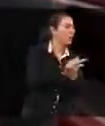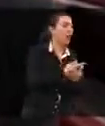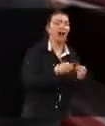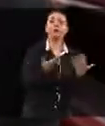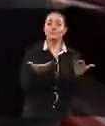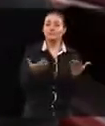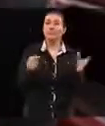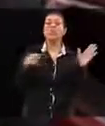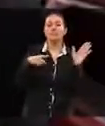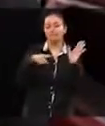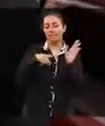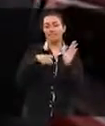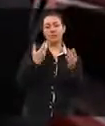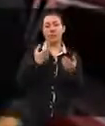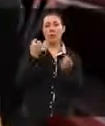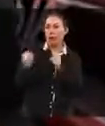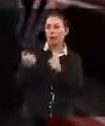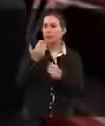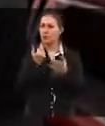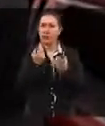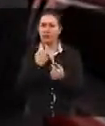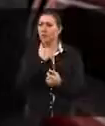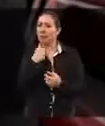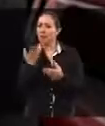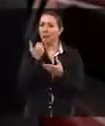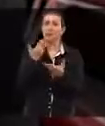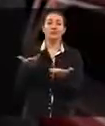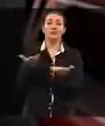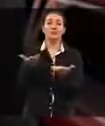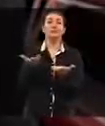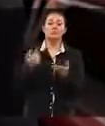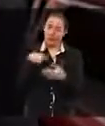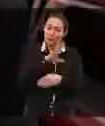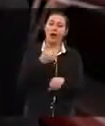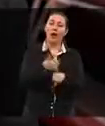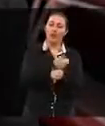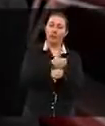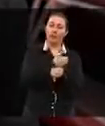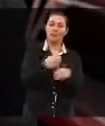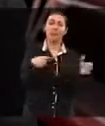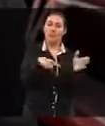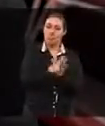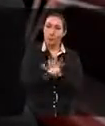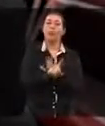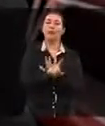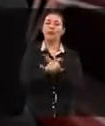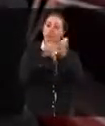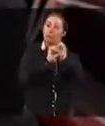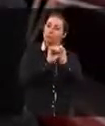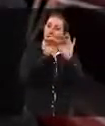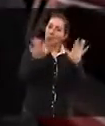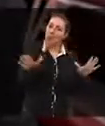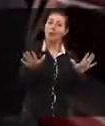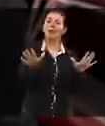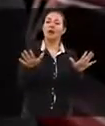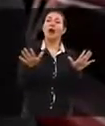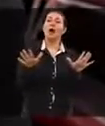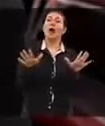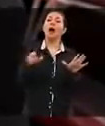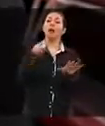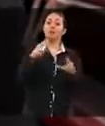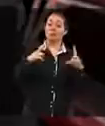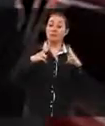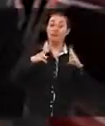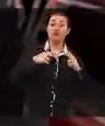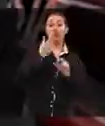acaba não sabendo realmente como lidar, eu posso comer aquilo, então nada é melhor do que procurar um profissional realmente que possa estar ali instruindo, né? Ali